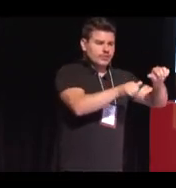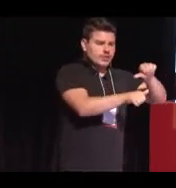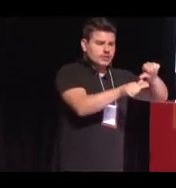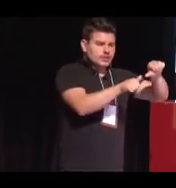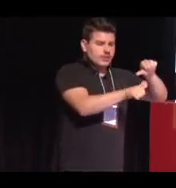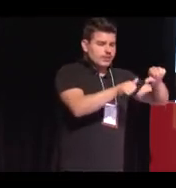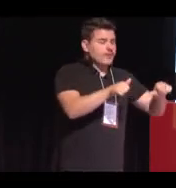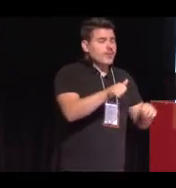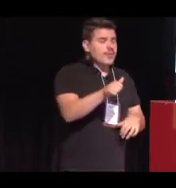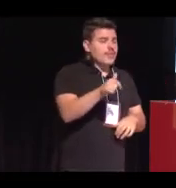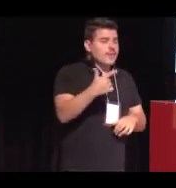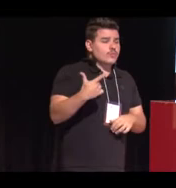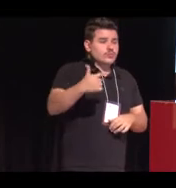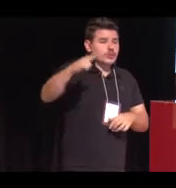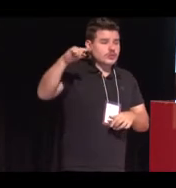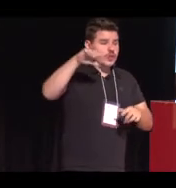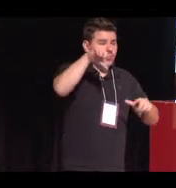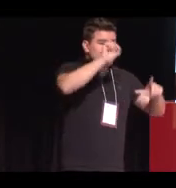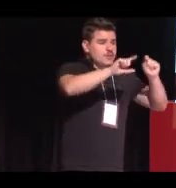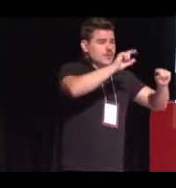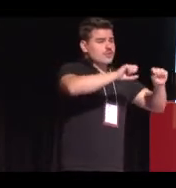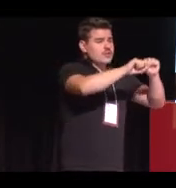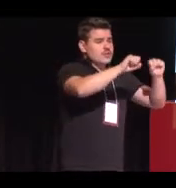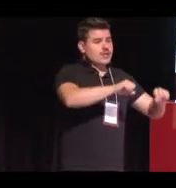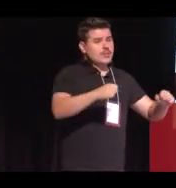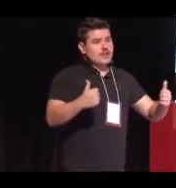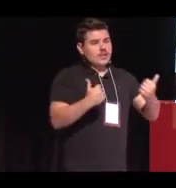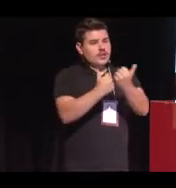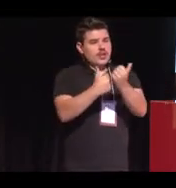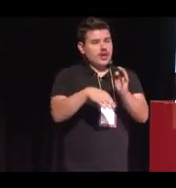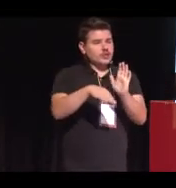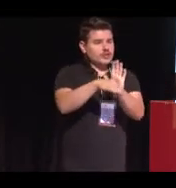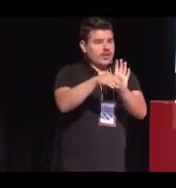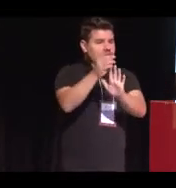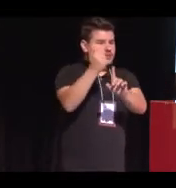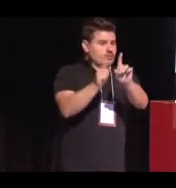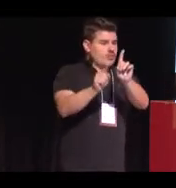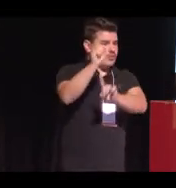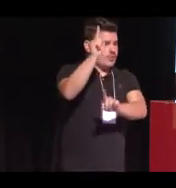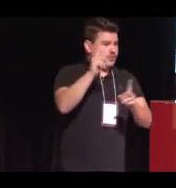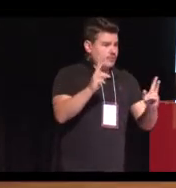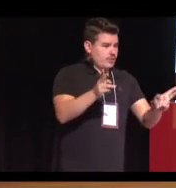poucas opções de sistemas para apoiar o desenvolvimento.